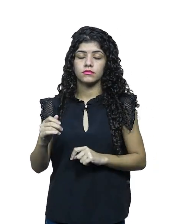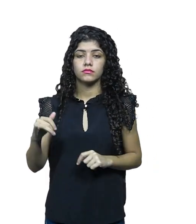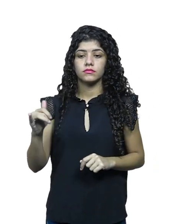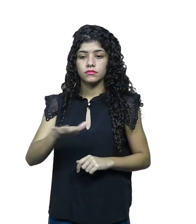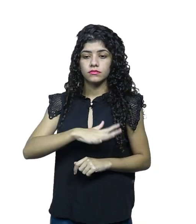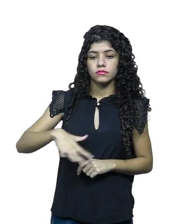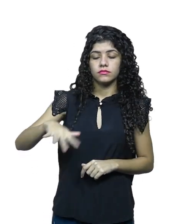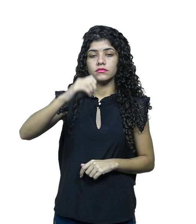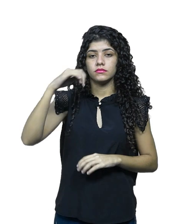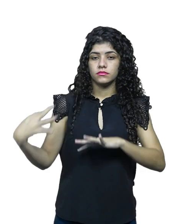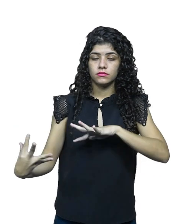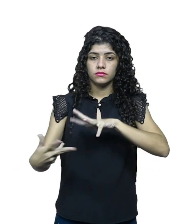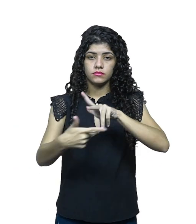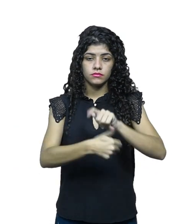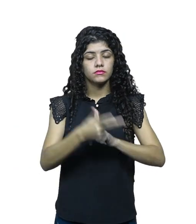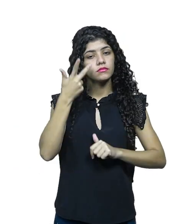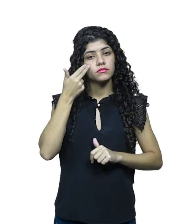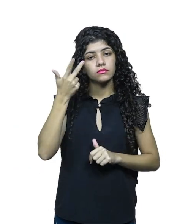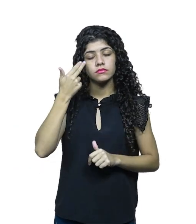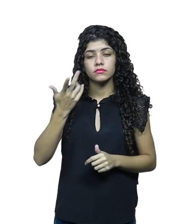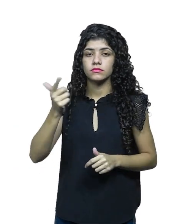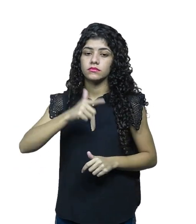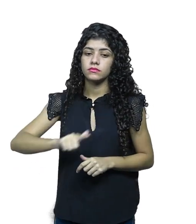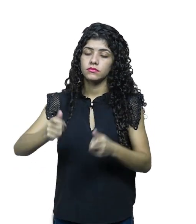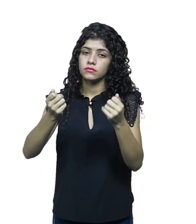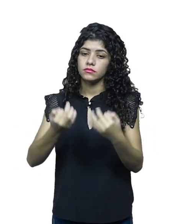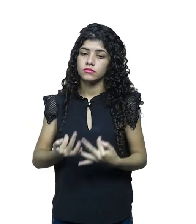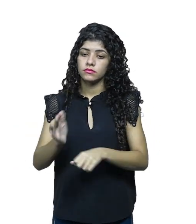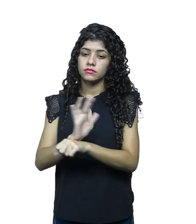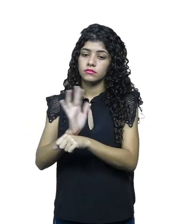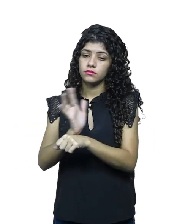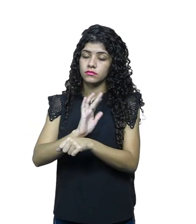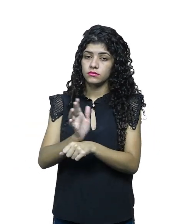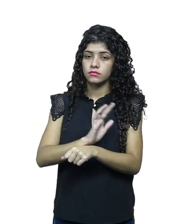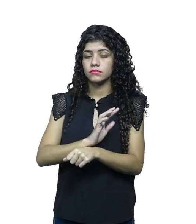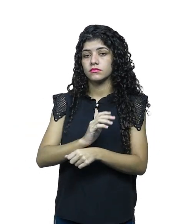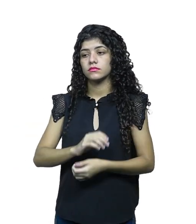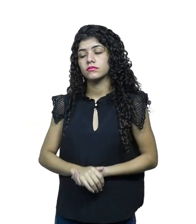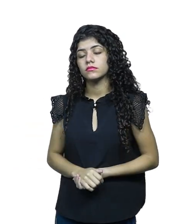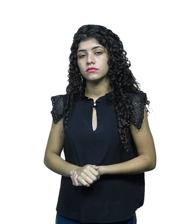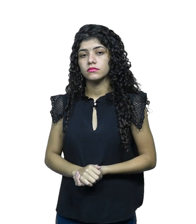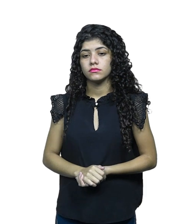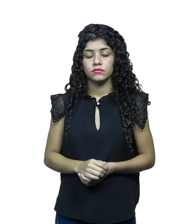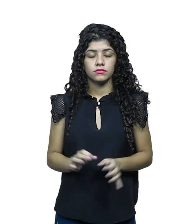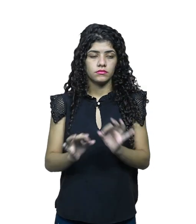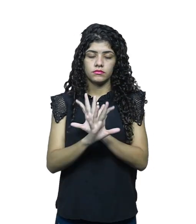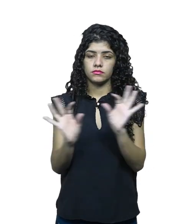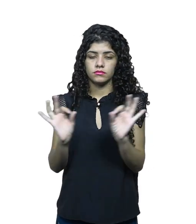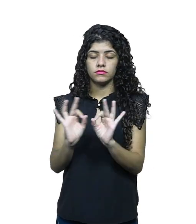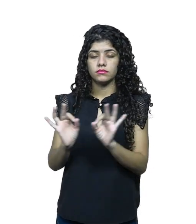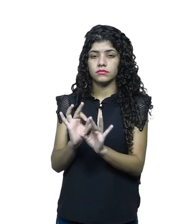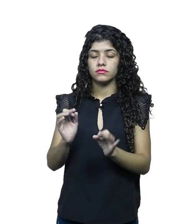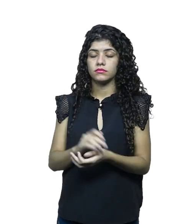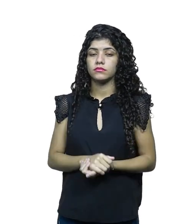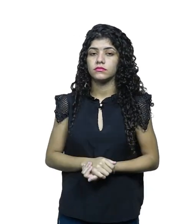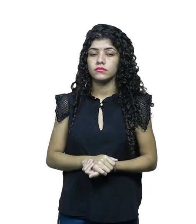mais com o ambiente do mundo aqui fora. E aí, novamente, quando eu falo filme, é um filme pronto. Quando eu falo roteiro, não